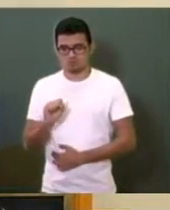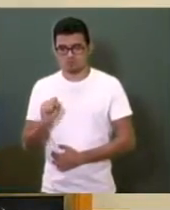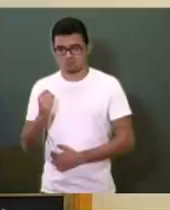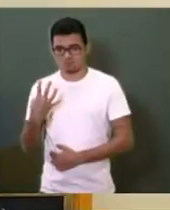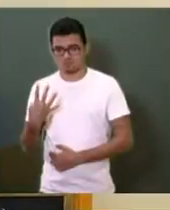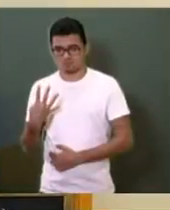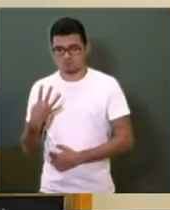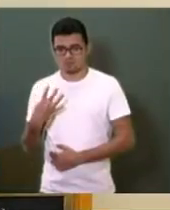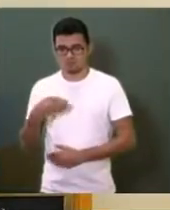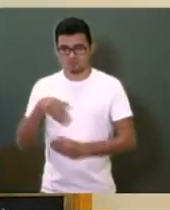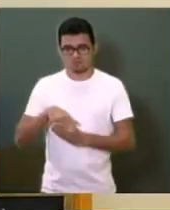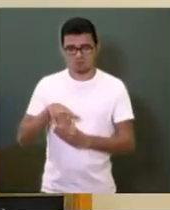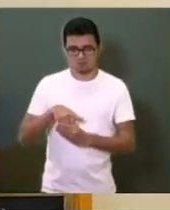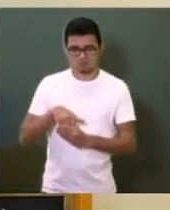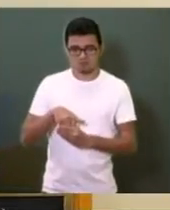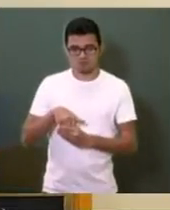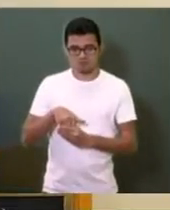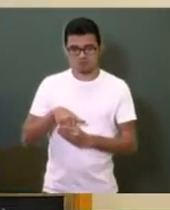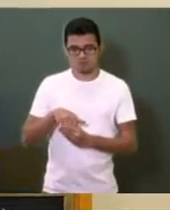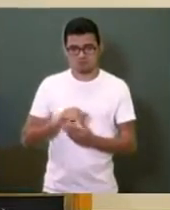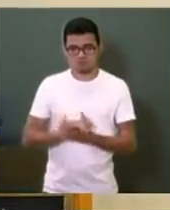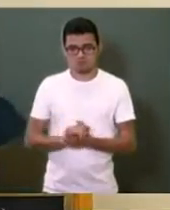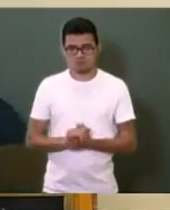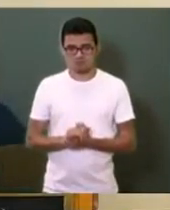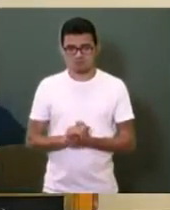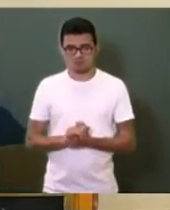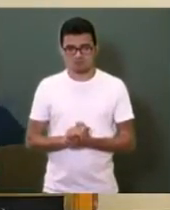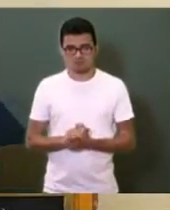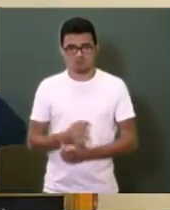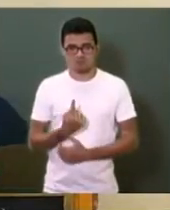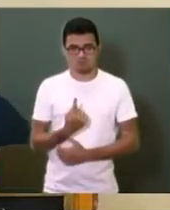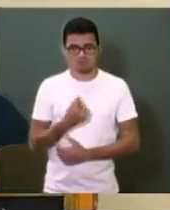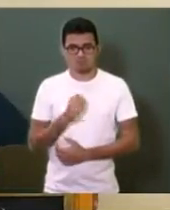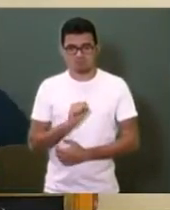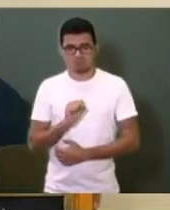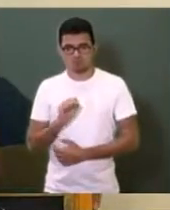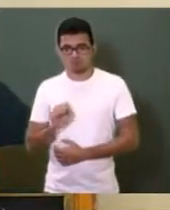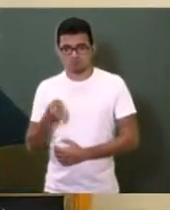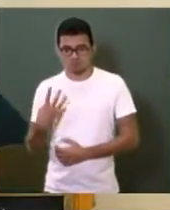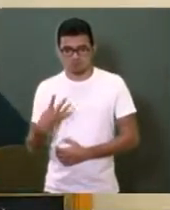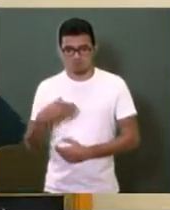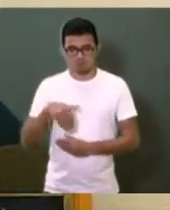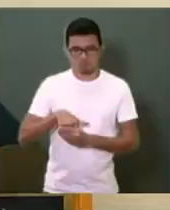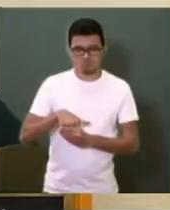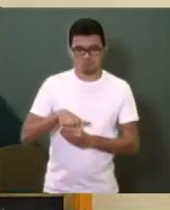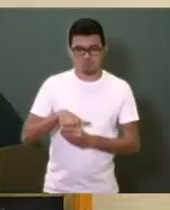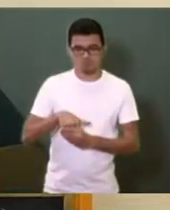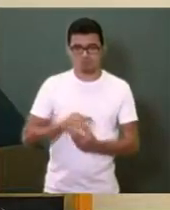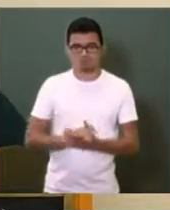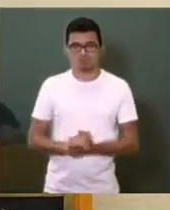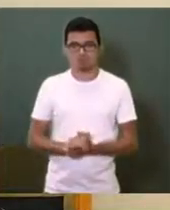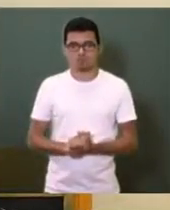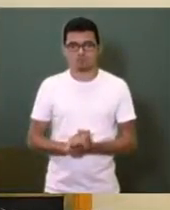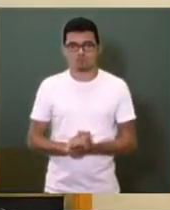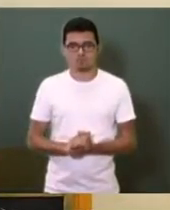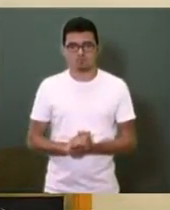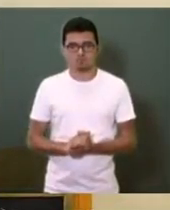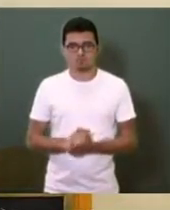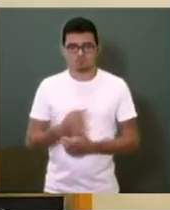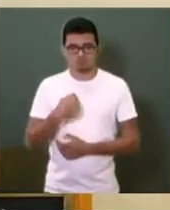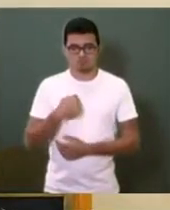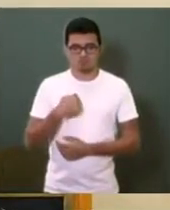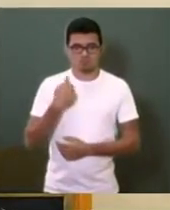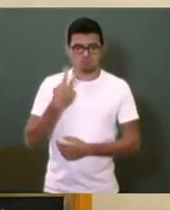tive acho que foi isso né em 1884 votos fui o vereador